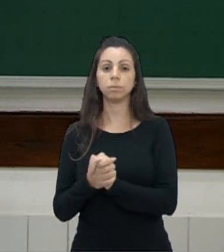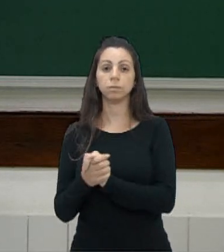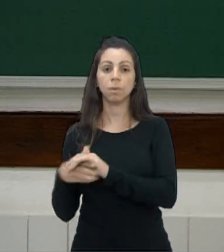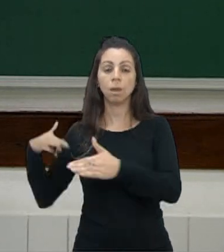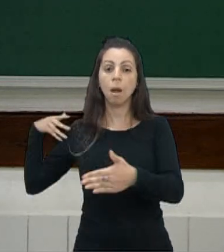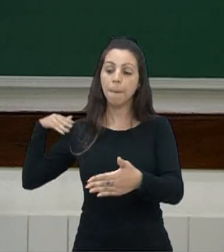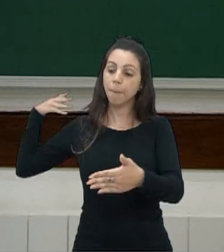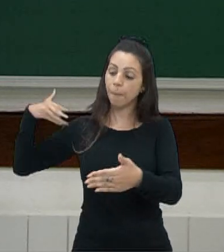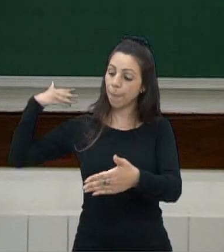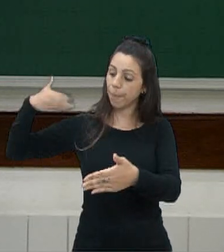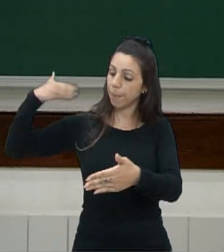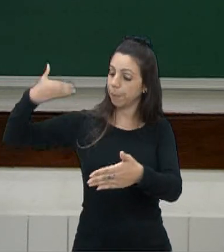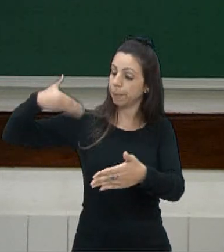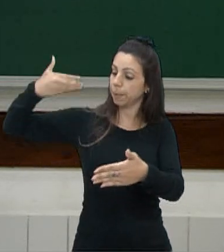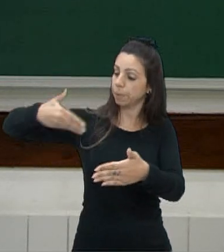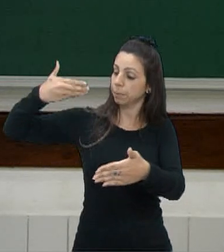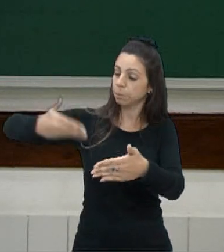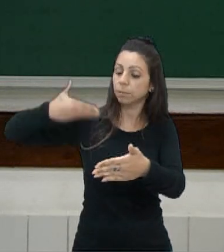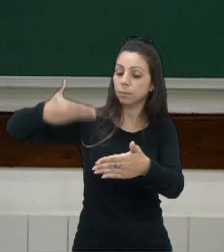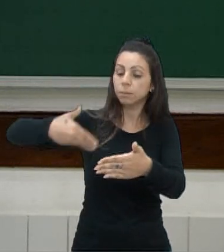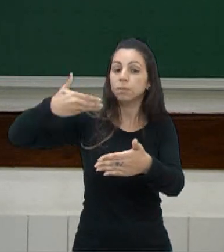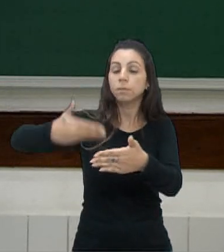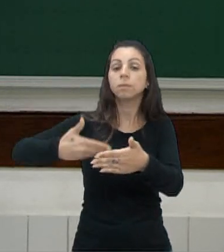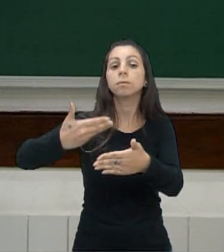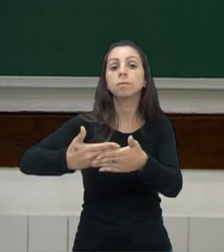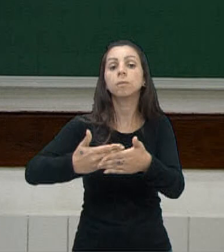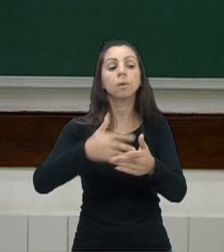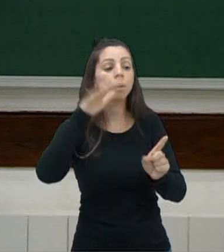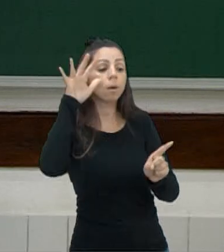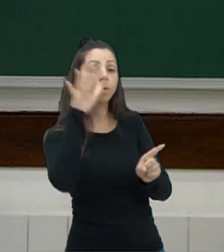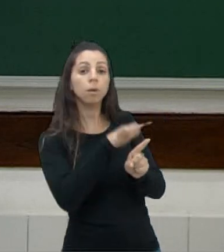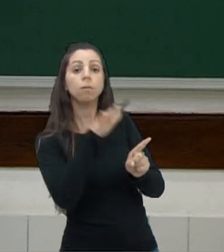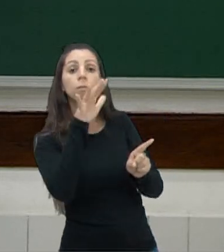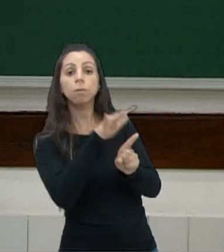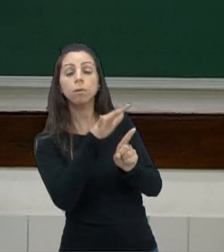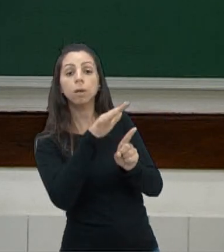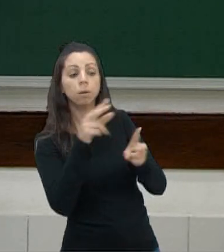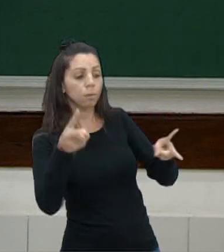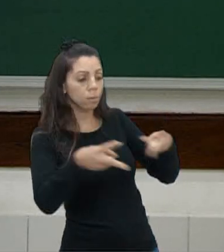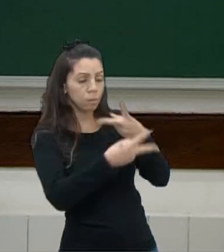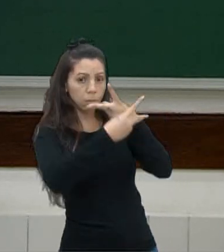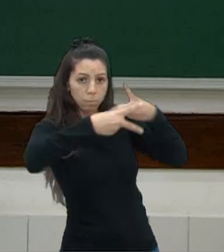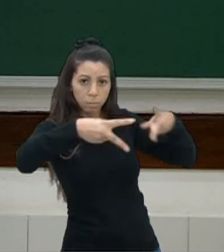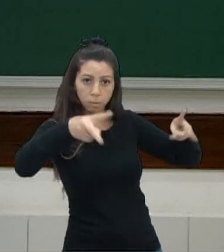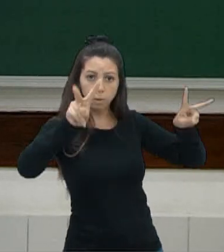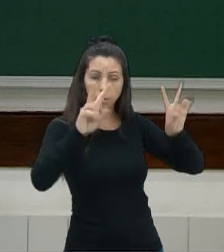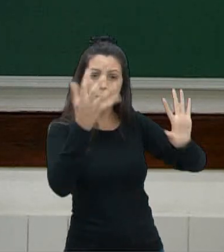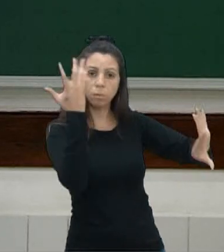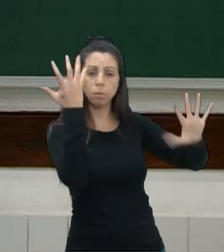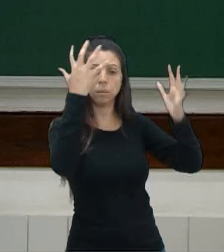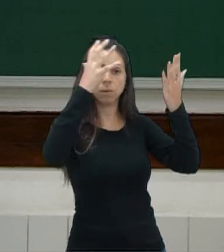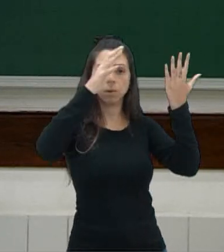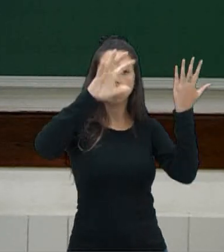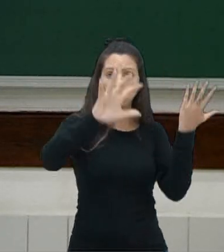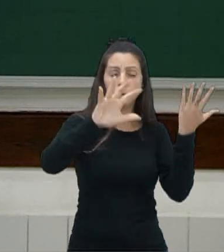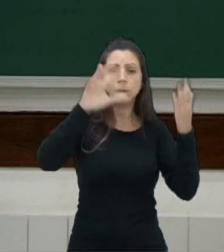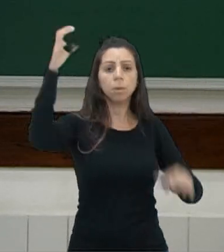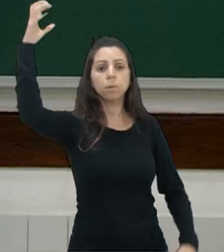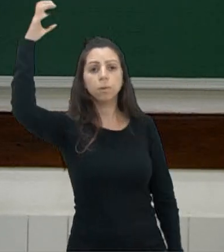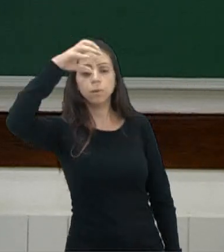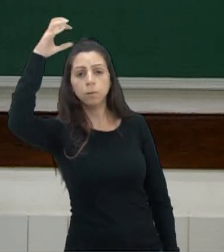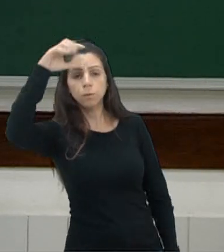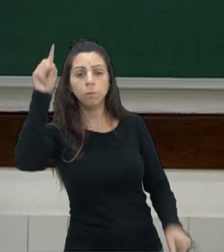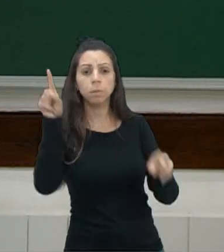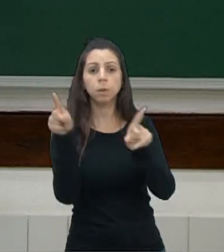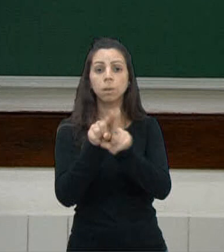durante milhões e milhões de anos a ação do tempo, a ação da chuva, a ação do vento e a ação